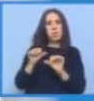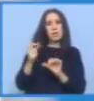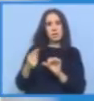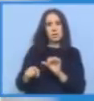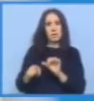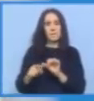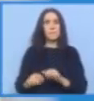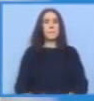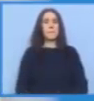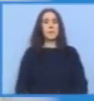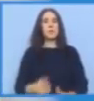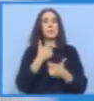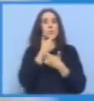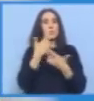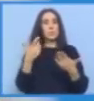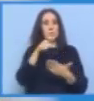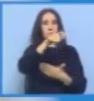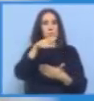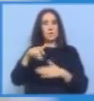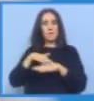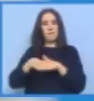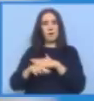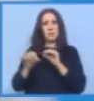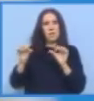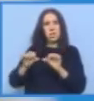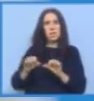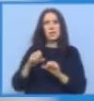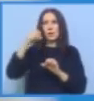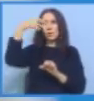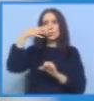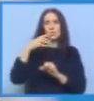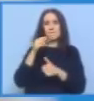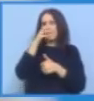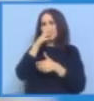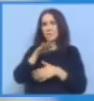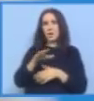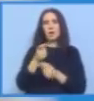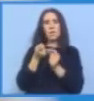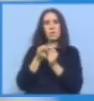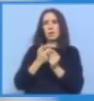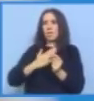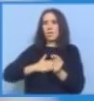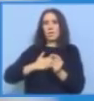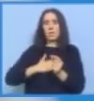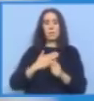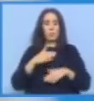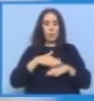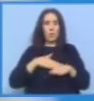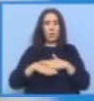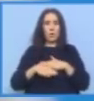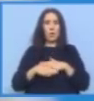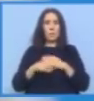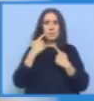que pratica más ações odeia a luz e não se aproxima dela, para que as suas obras não